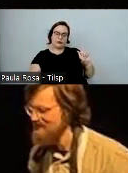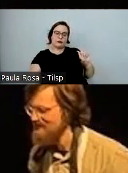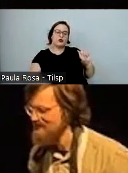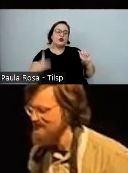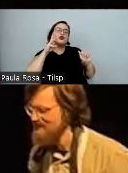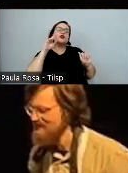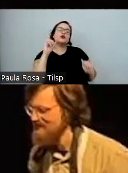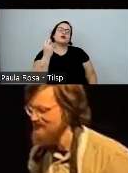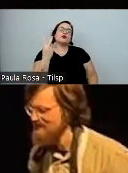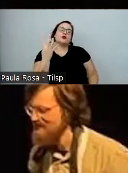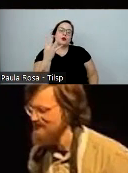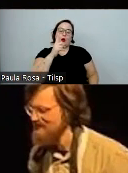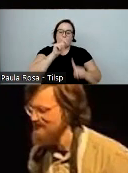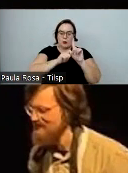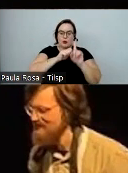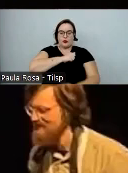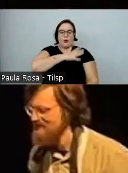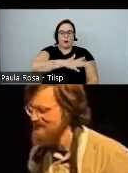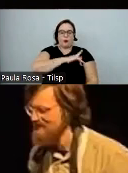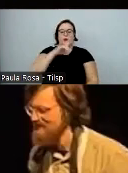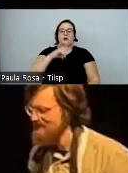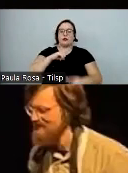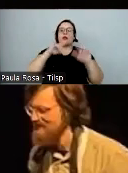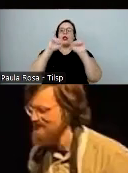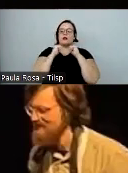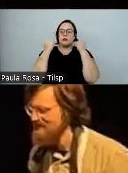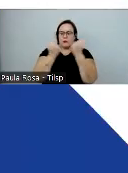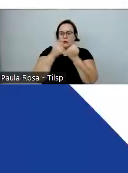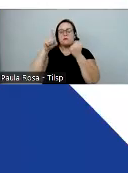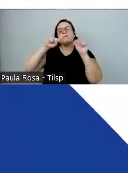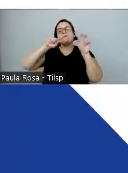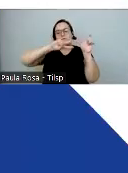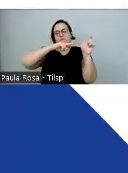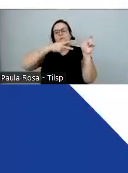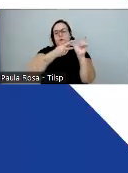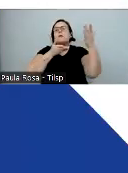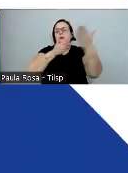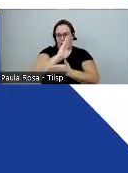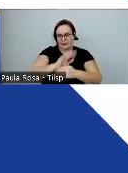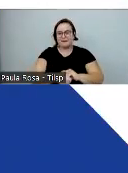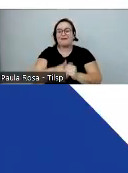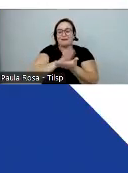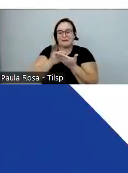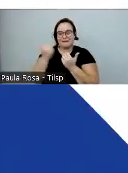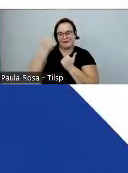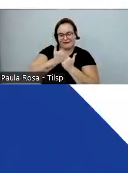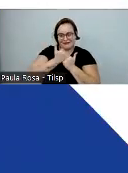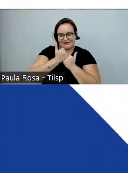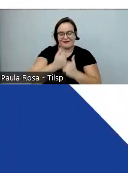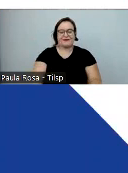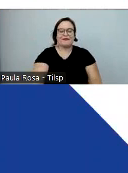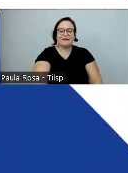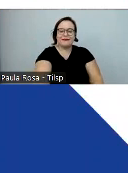né houve uma assembleia extraordinária onde essa definição foi finalmente aprovada então vou falar um pouquinho sobre como nós chegamos